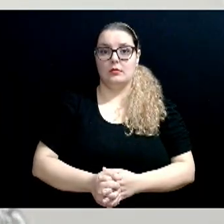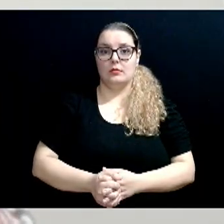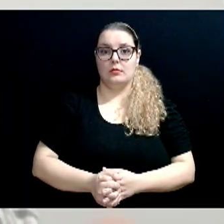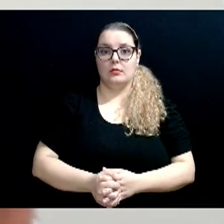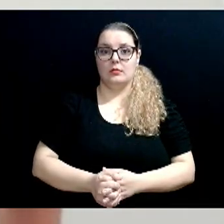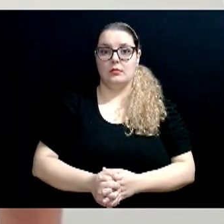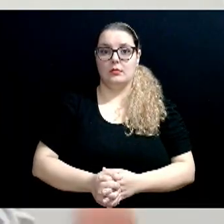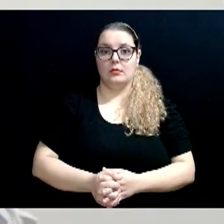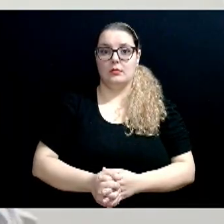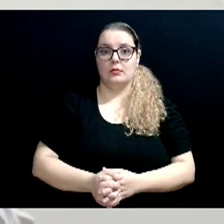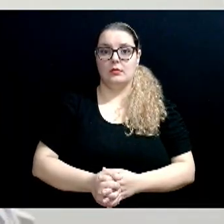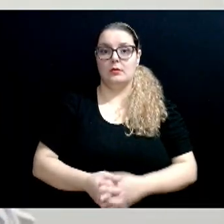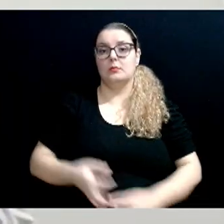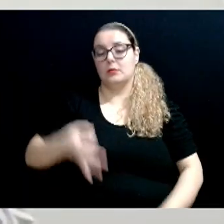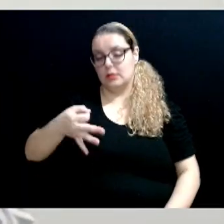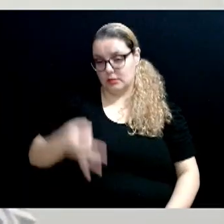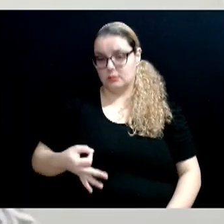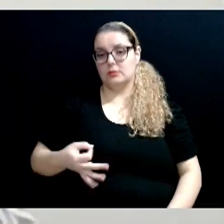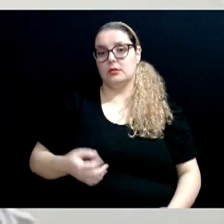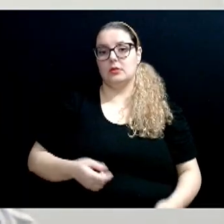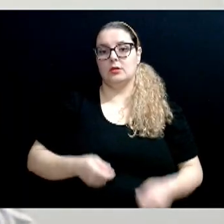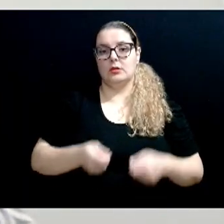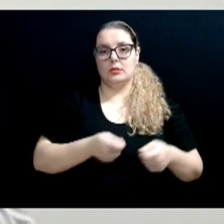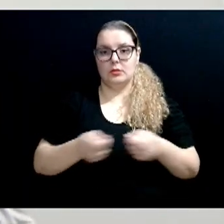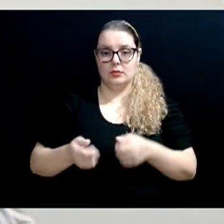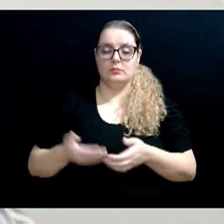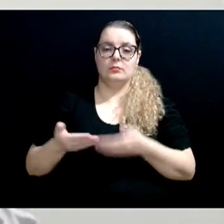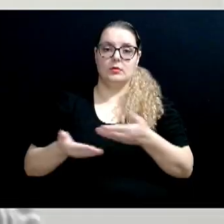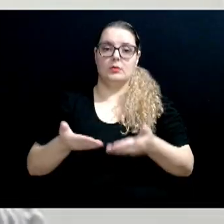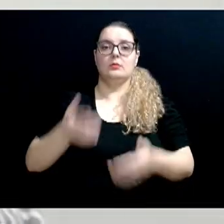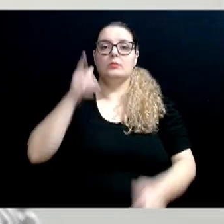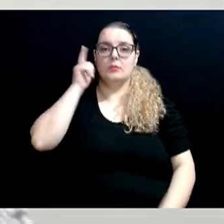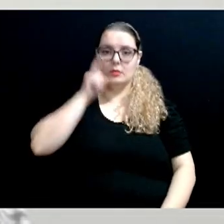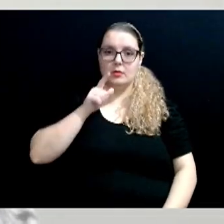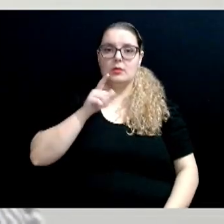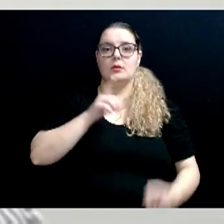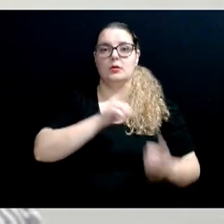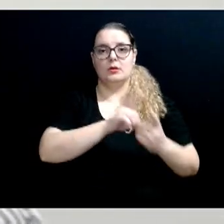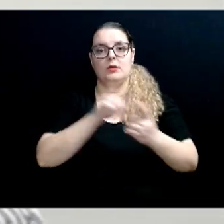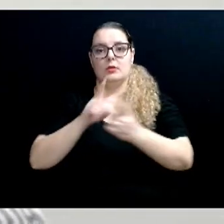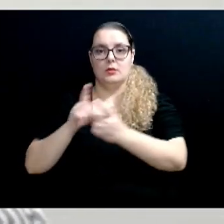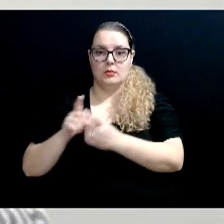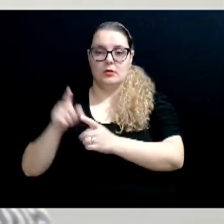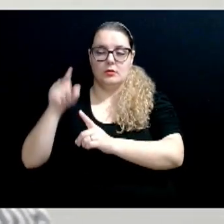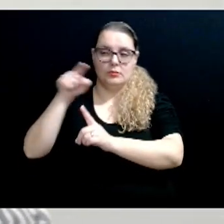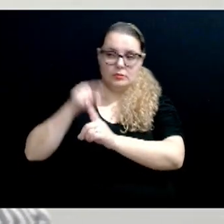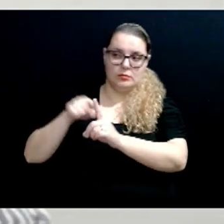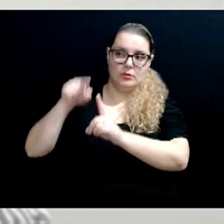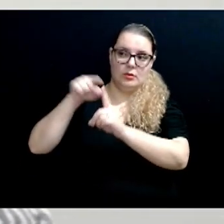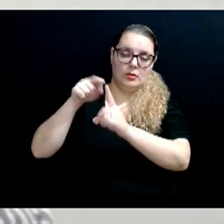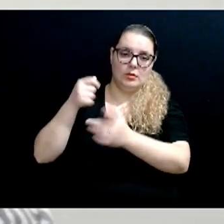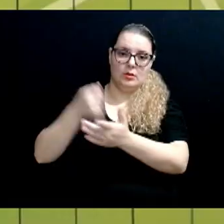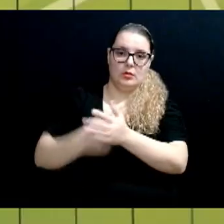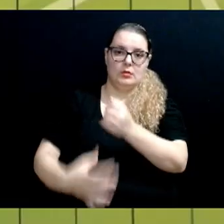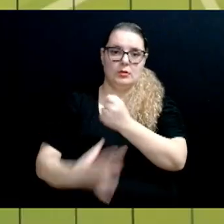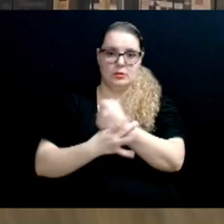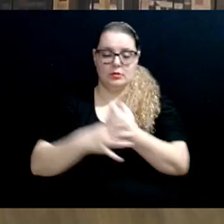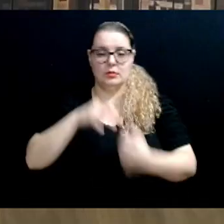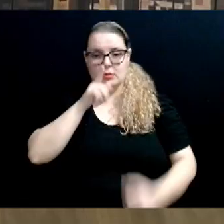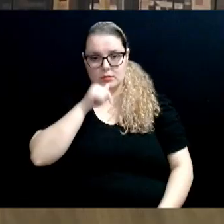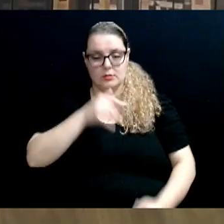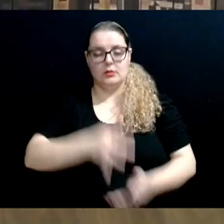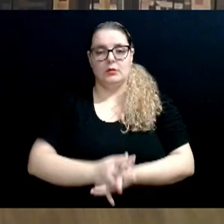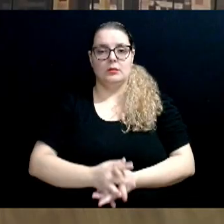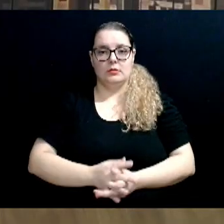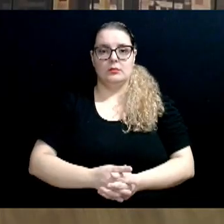assertividade em pontos de controle crítico, para atender esse objetivo de garantia de segurança da água. E, Diego, a Sanasa